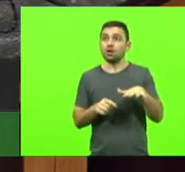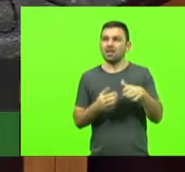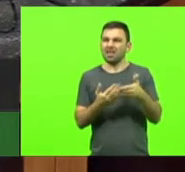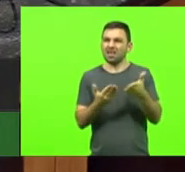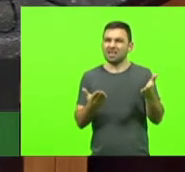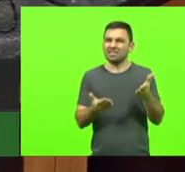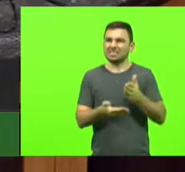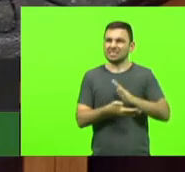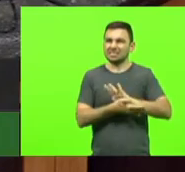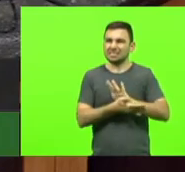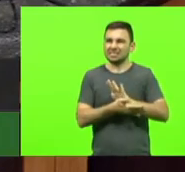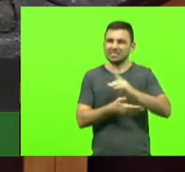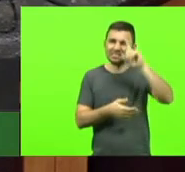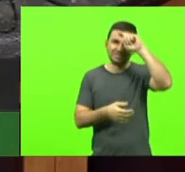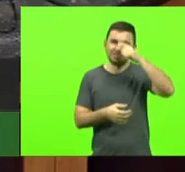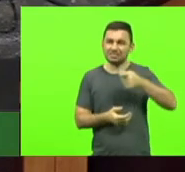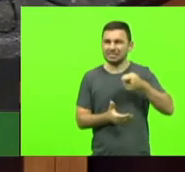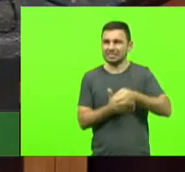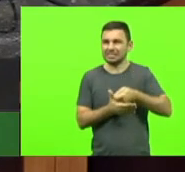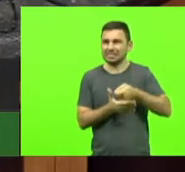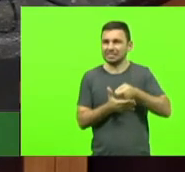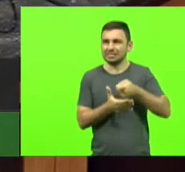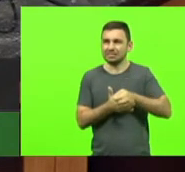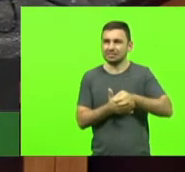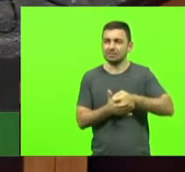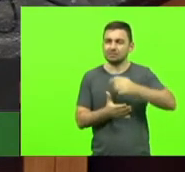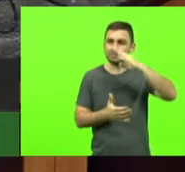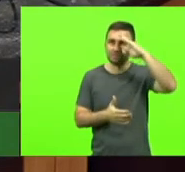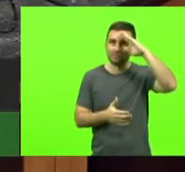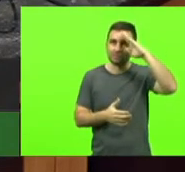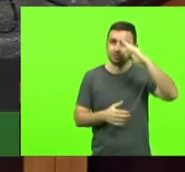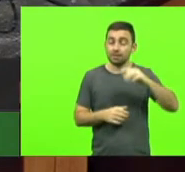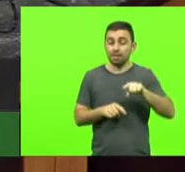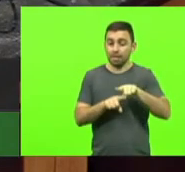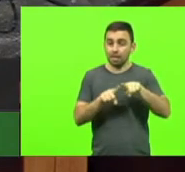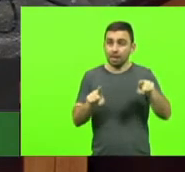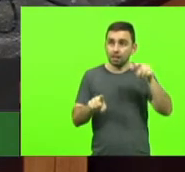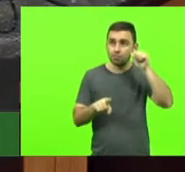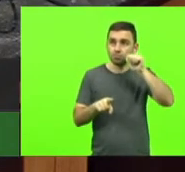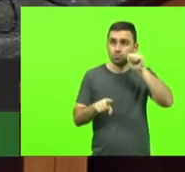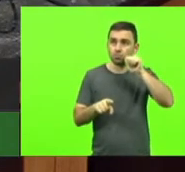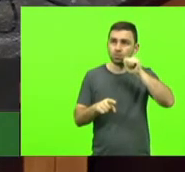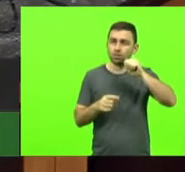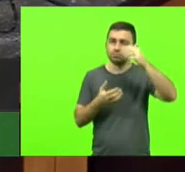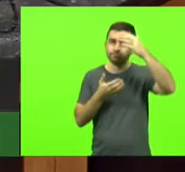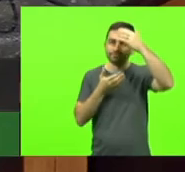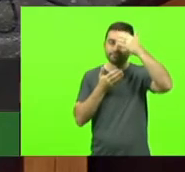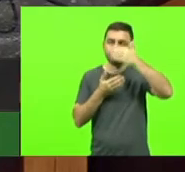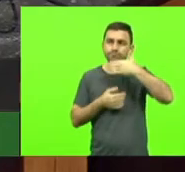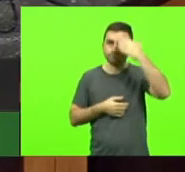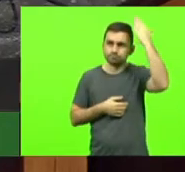viveram sob o regime totalitário e brutal. Para estas afegãs, o avanço